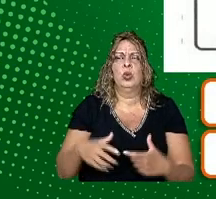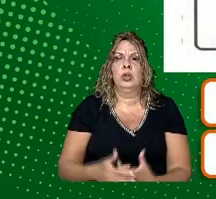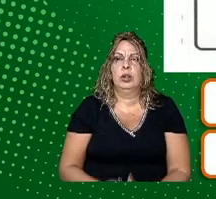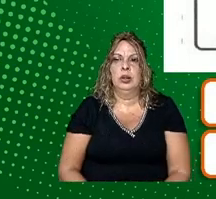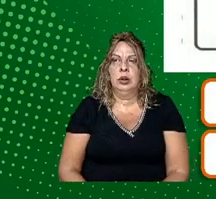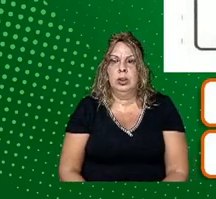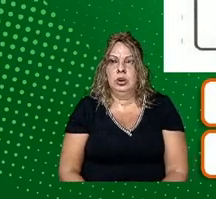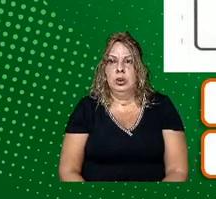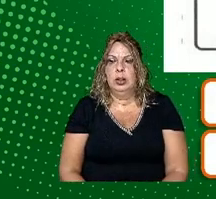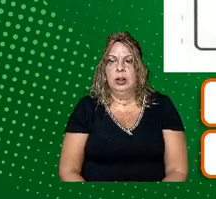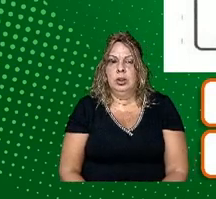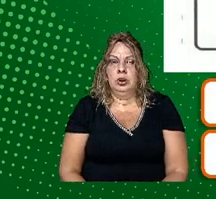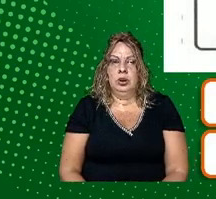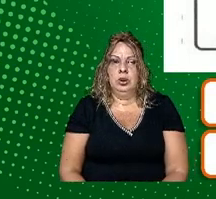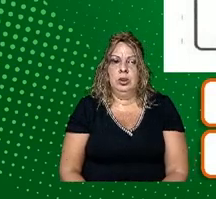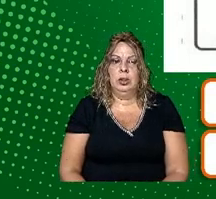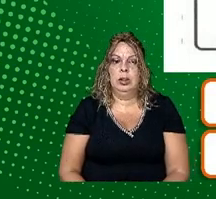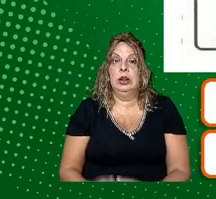aí.